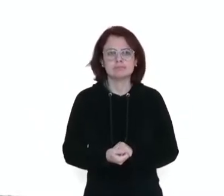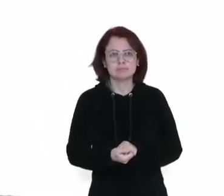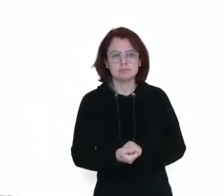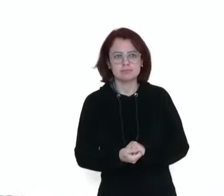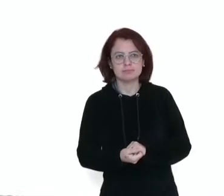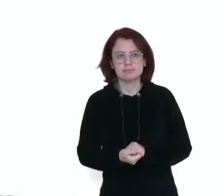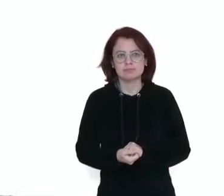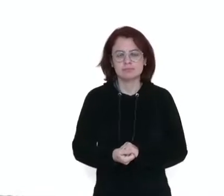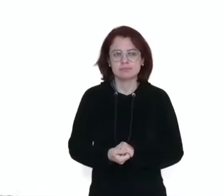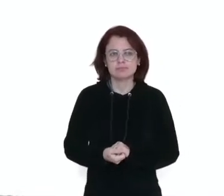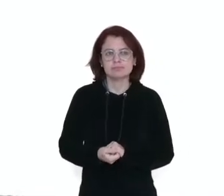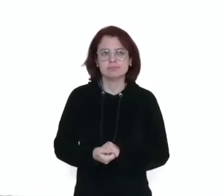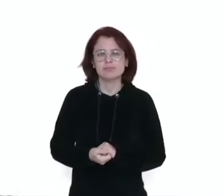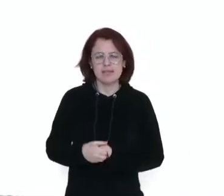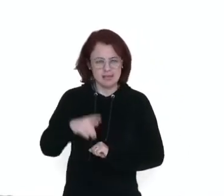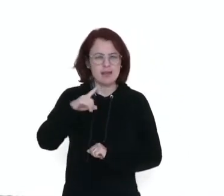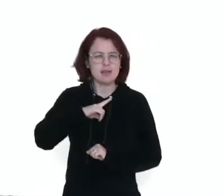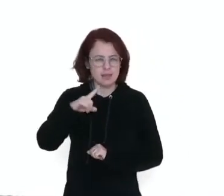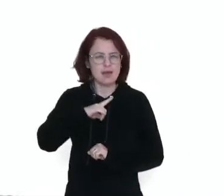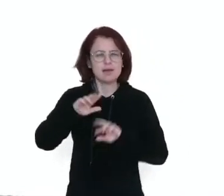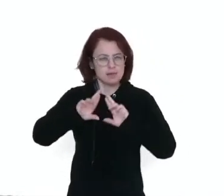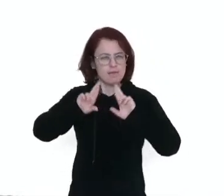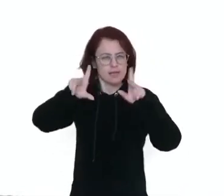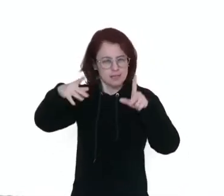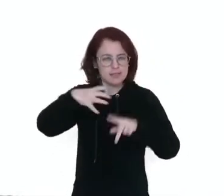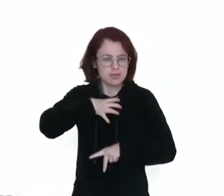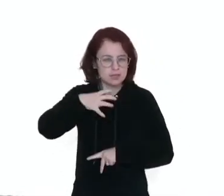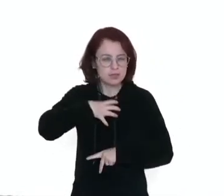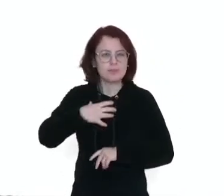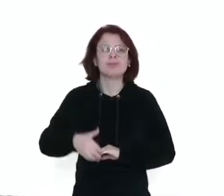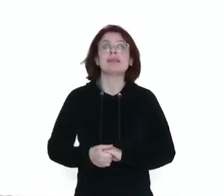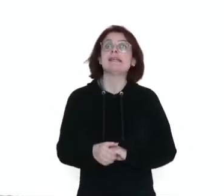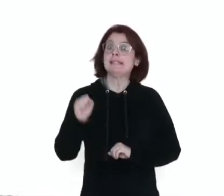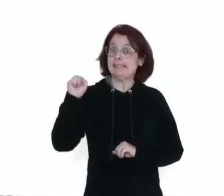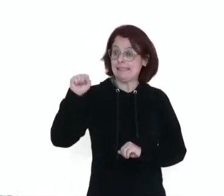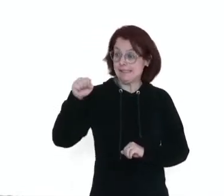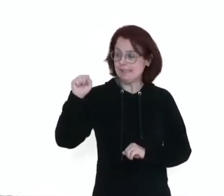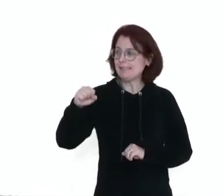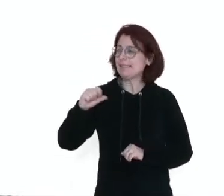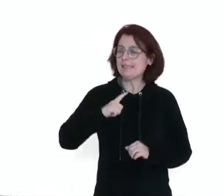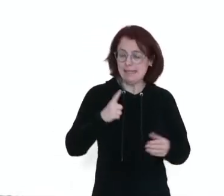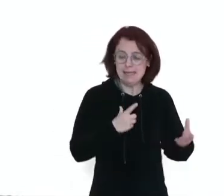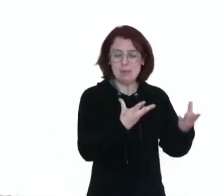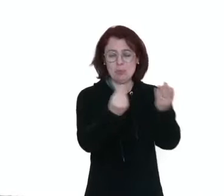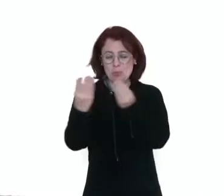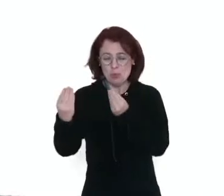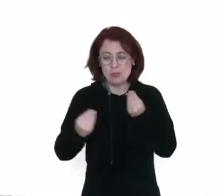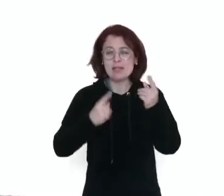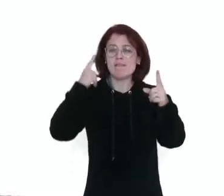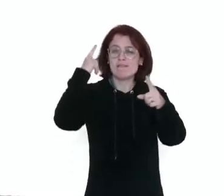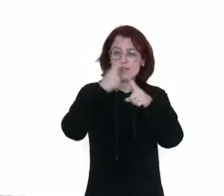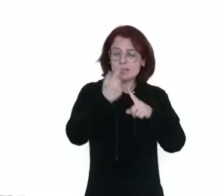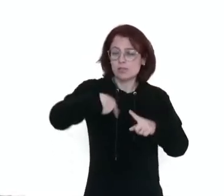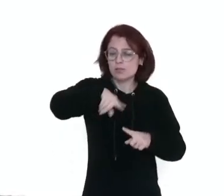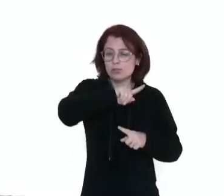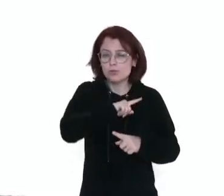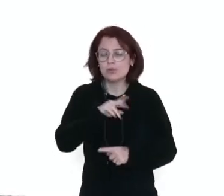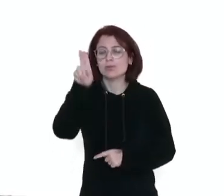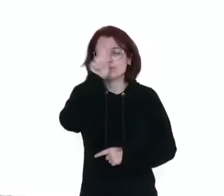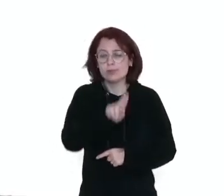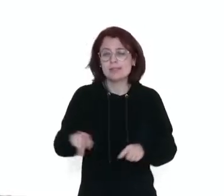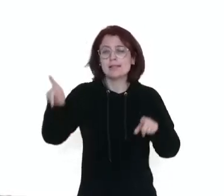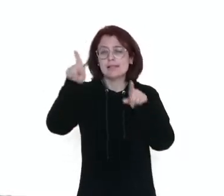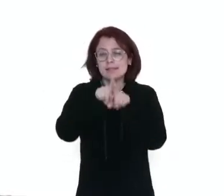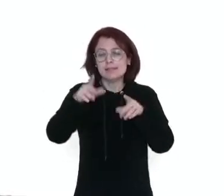que existem diferenças de significados? Vejam que essas palavras, elas muitas vezes se confundem do ponto de vista fonético,